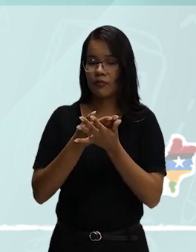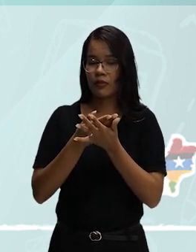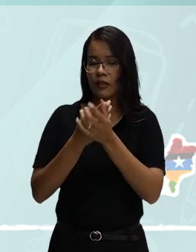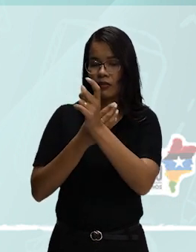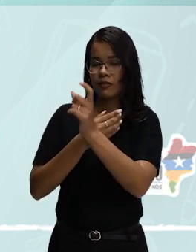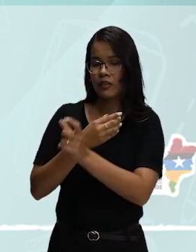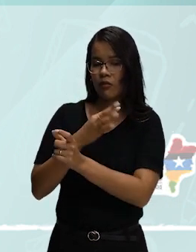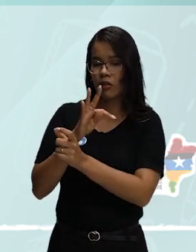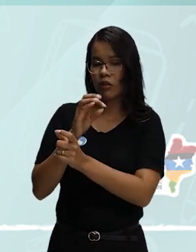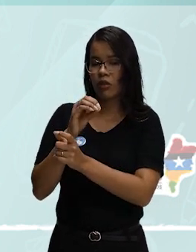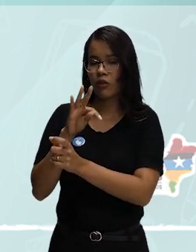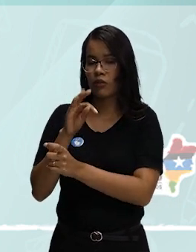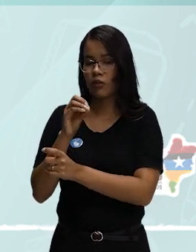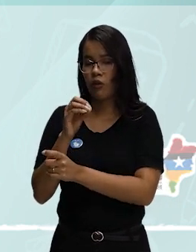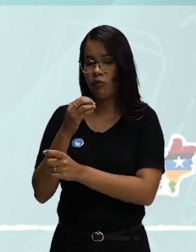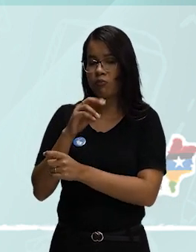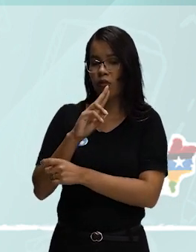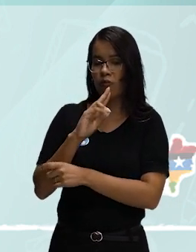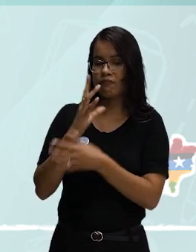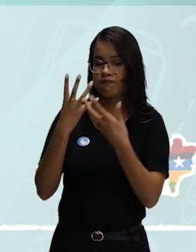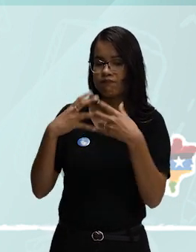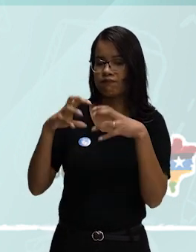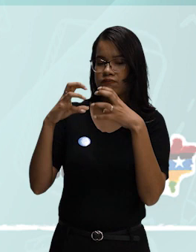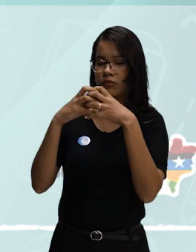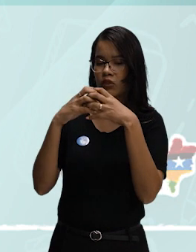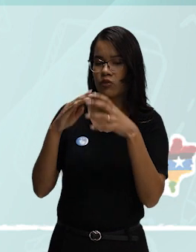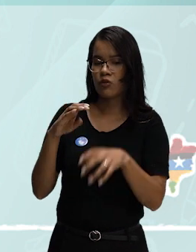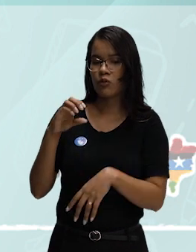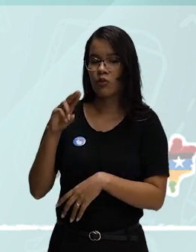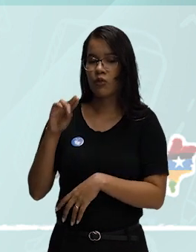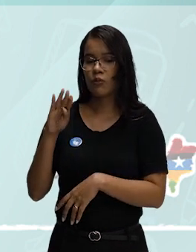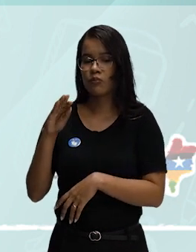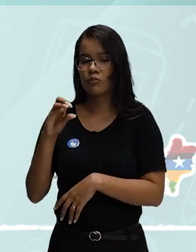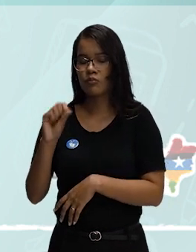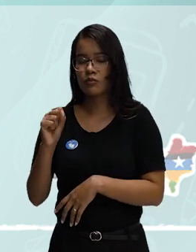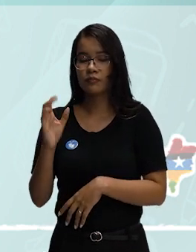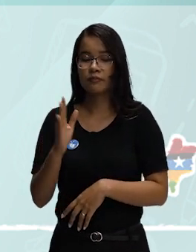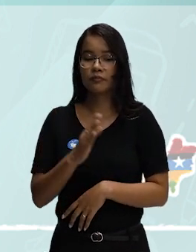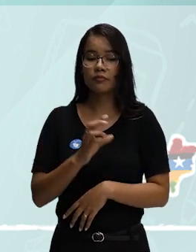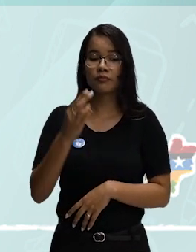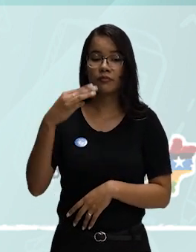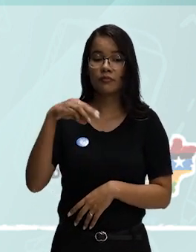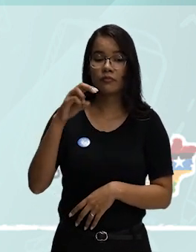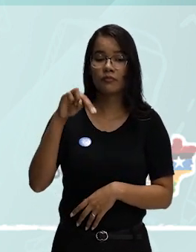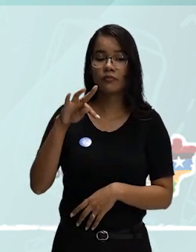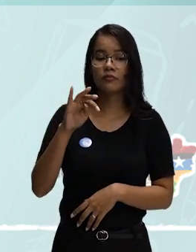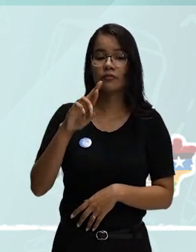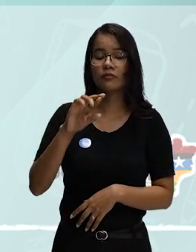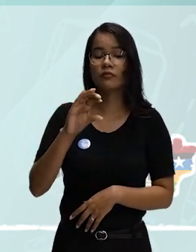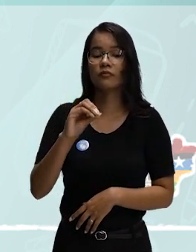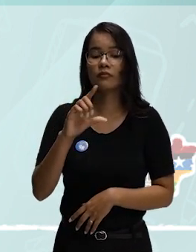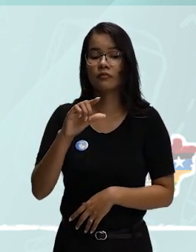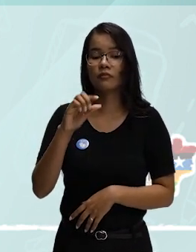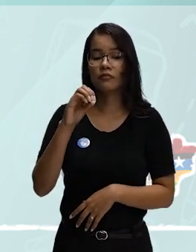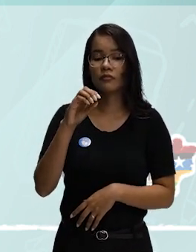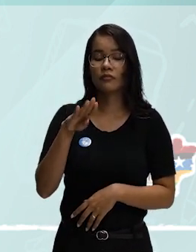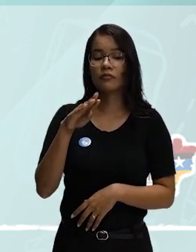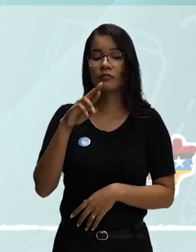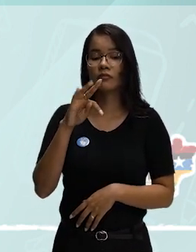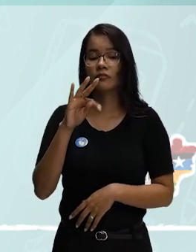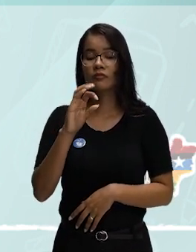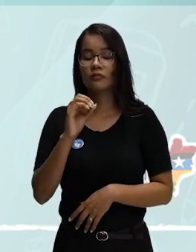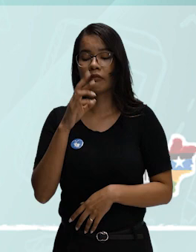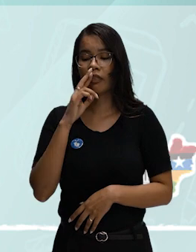um escaravelho ou um amontoado de cubos transparentes. Monteiro Lobato, crítico da época,